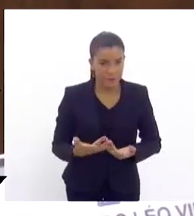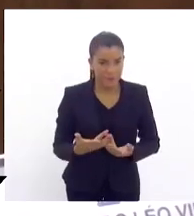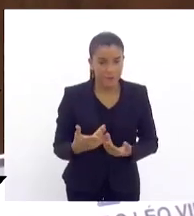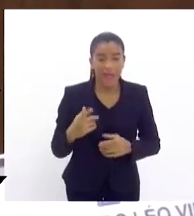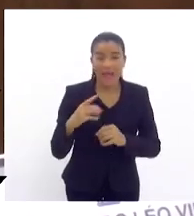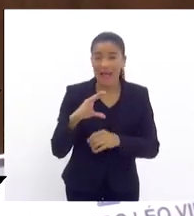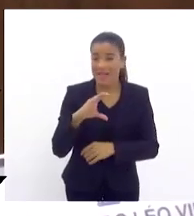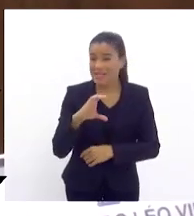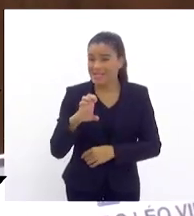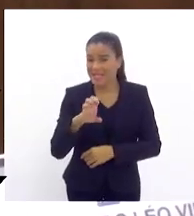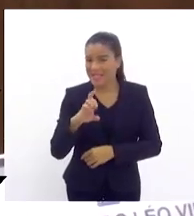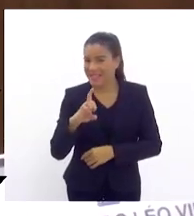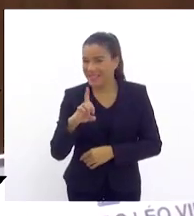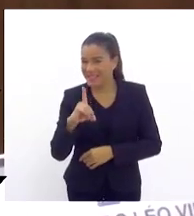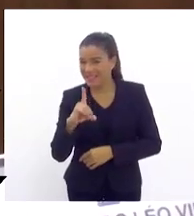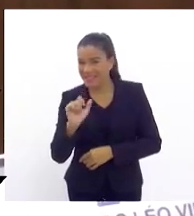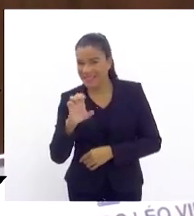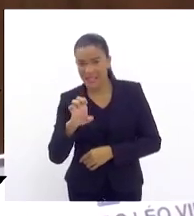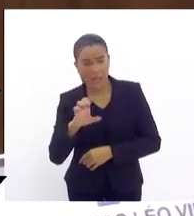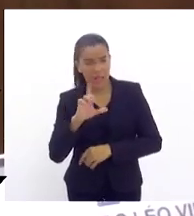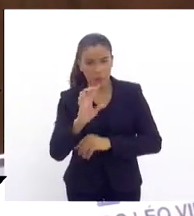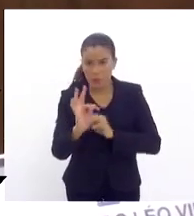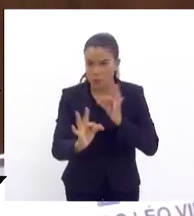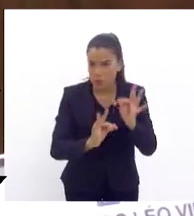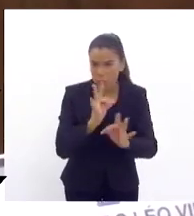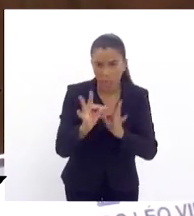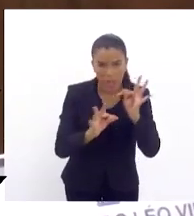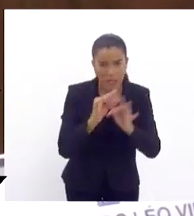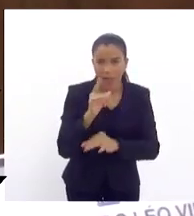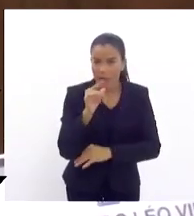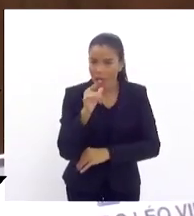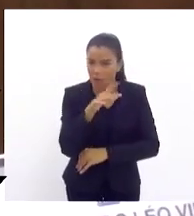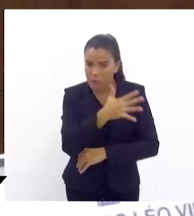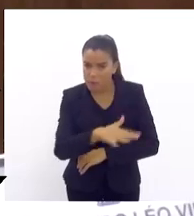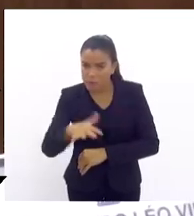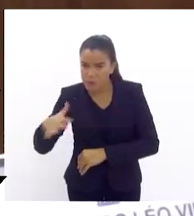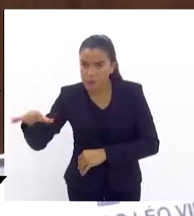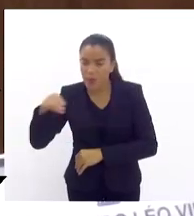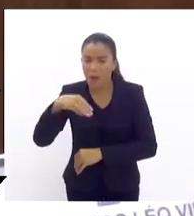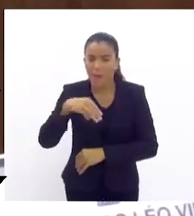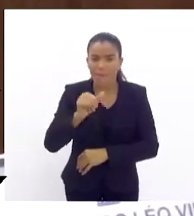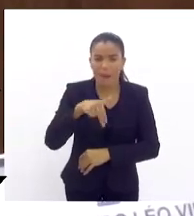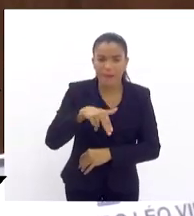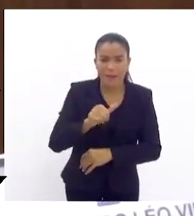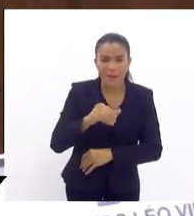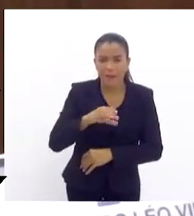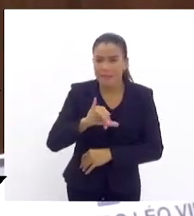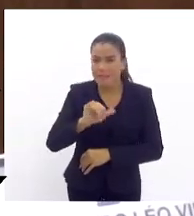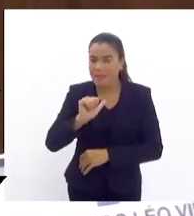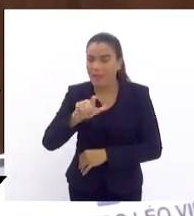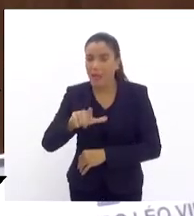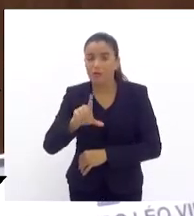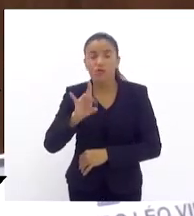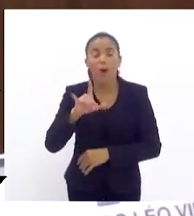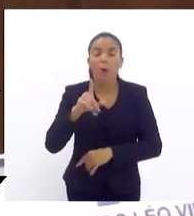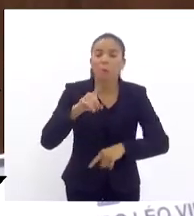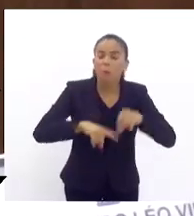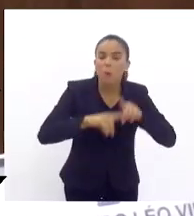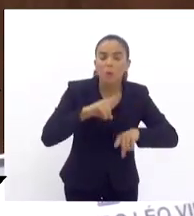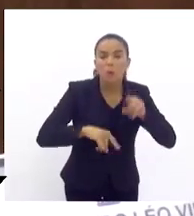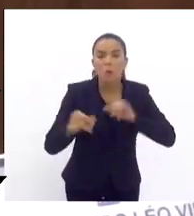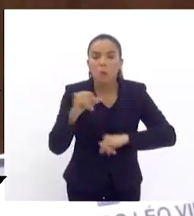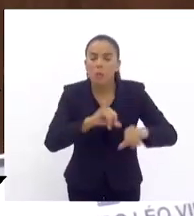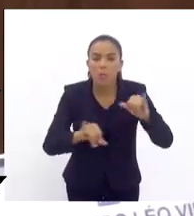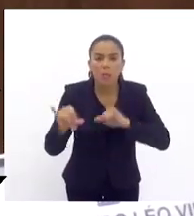a SEDAI não trata água de manancial. É água de esgotamento sanitário, carregado de produtos químicos, e de vez em quando vem uma turminha